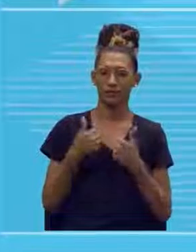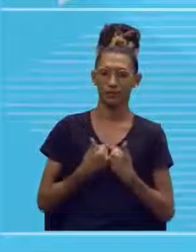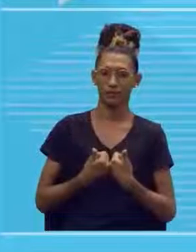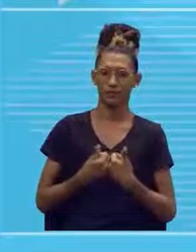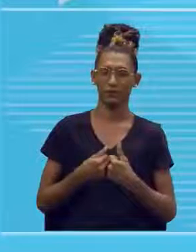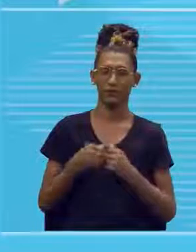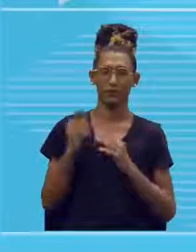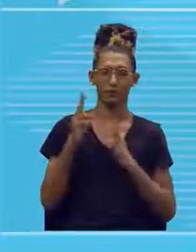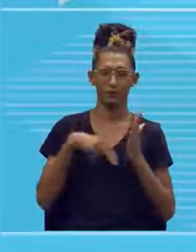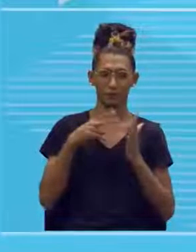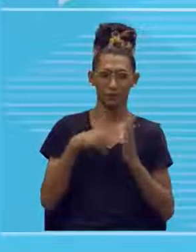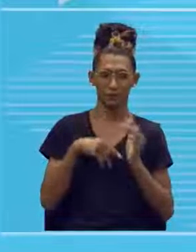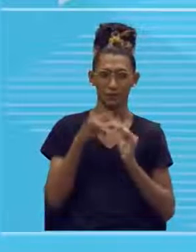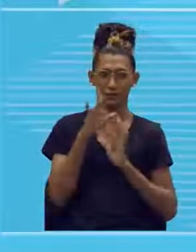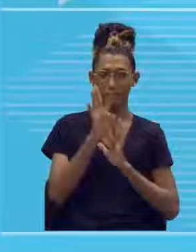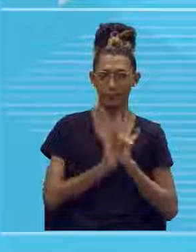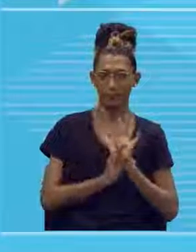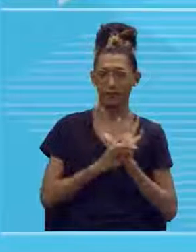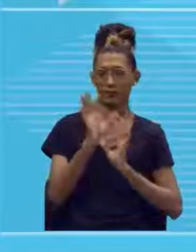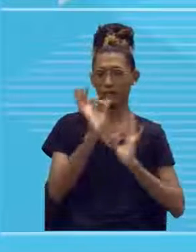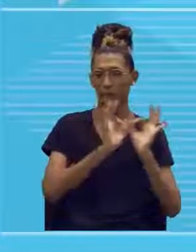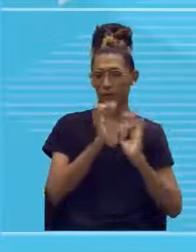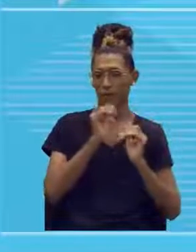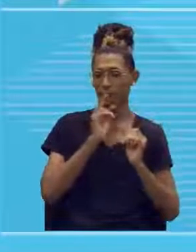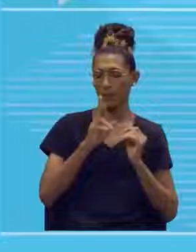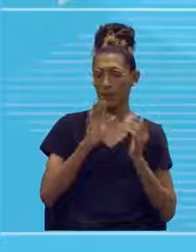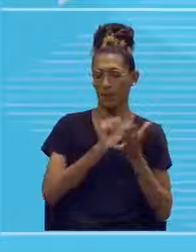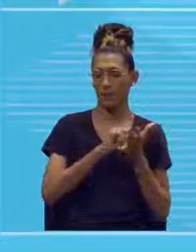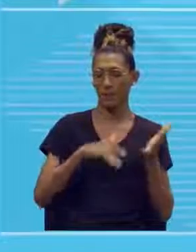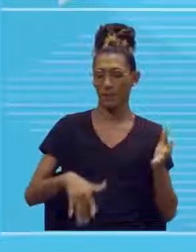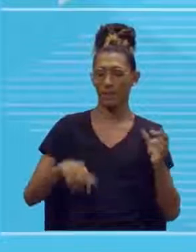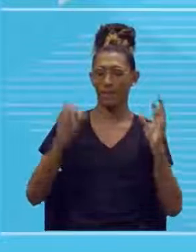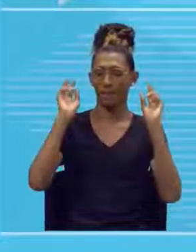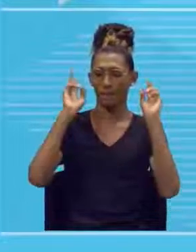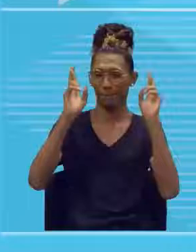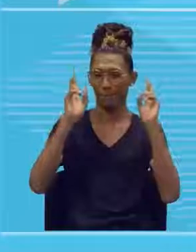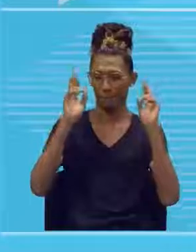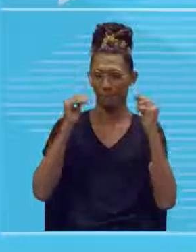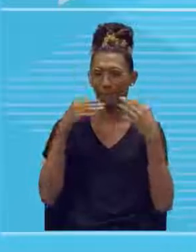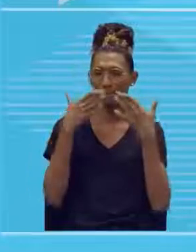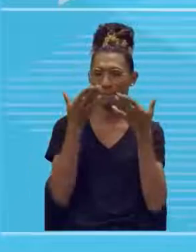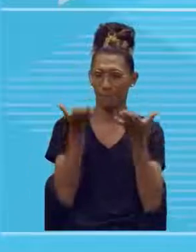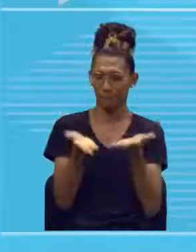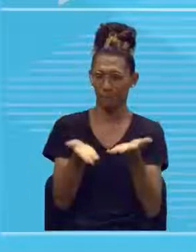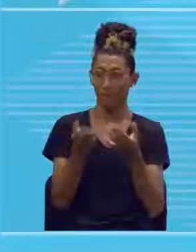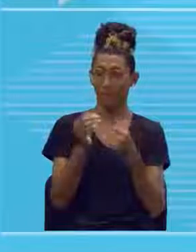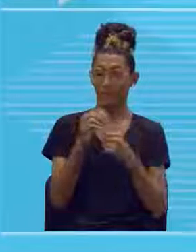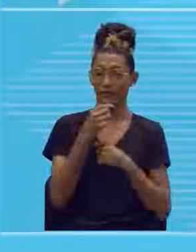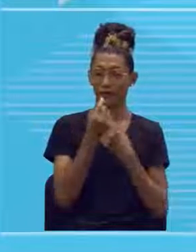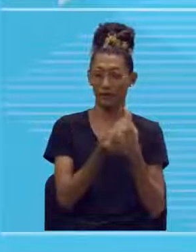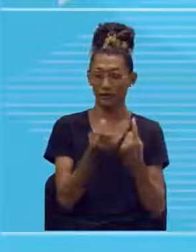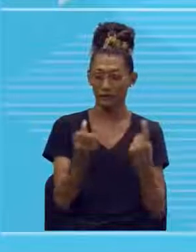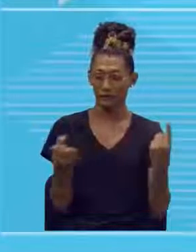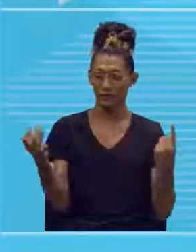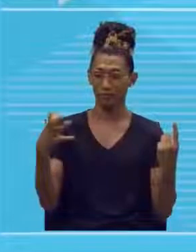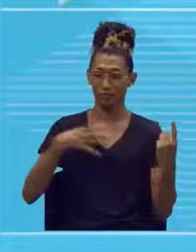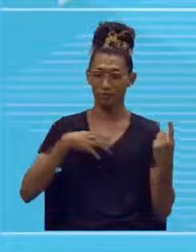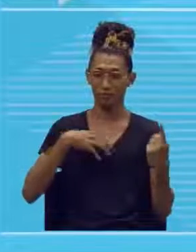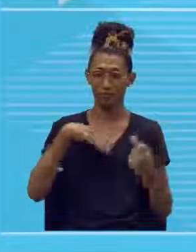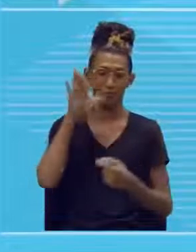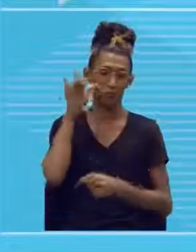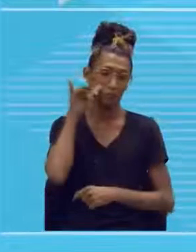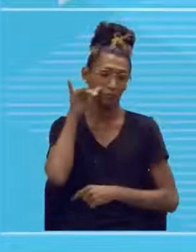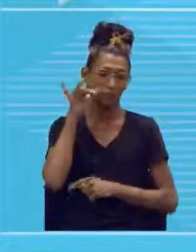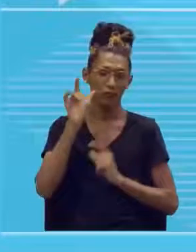certo leio esse texto faça uma atividade eu espero que isso Desperte em você está gente